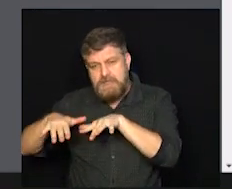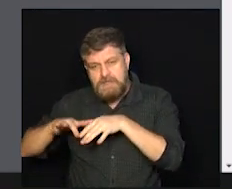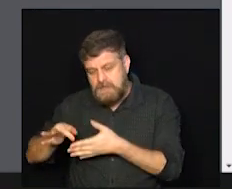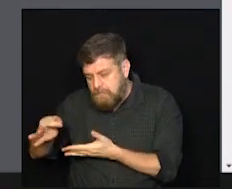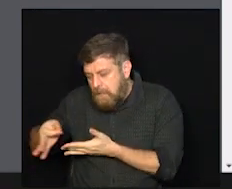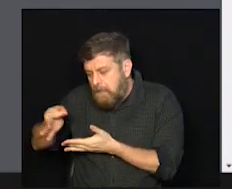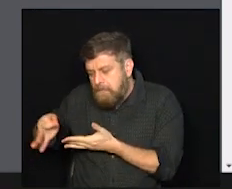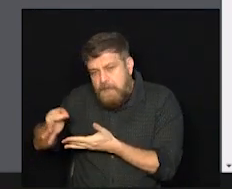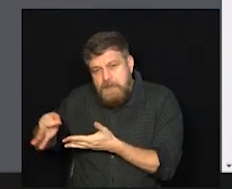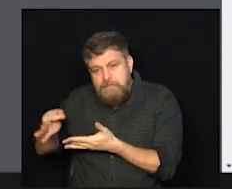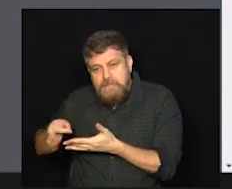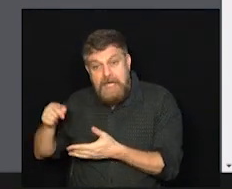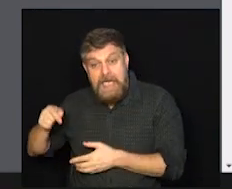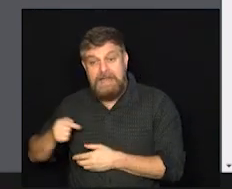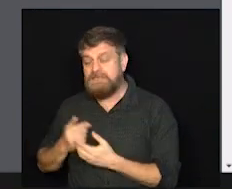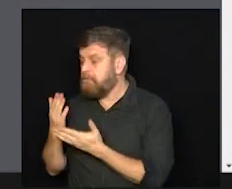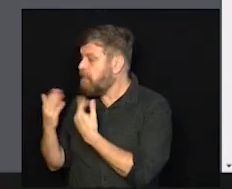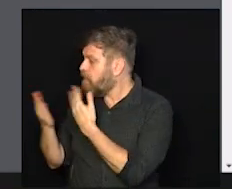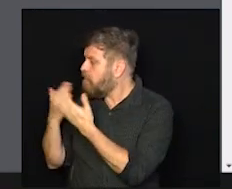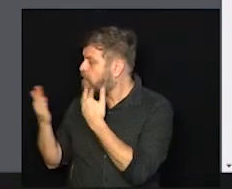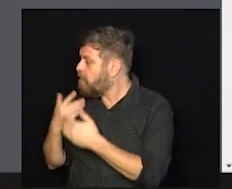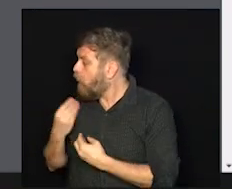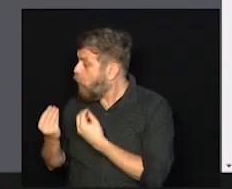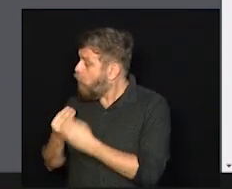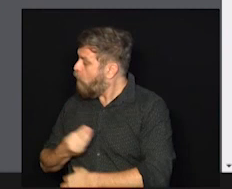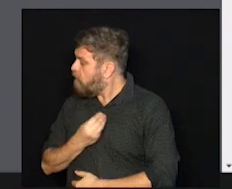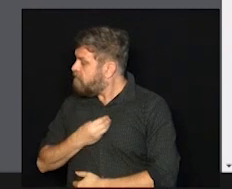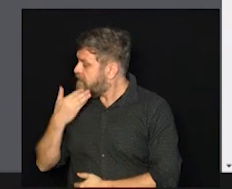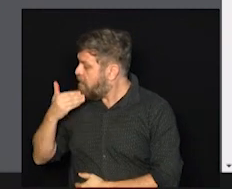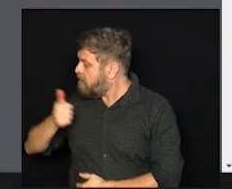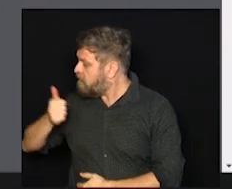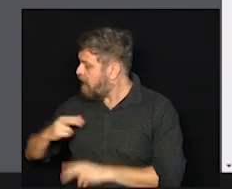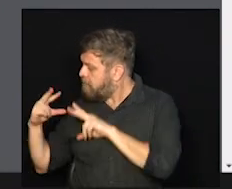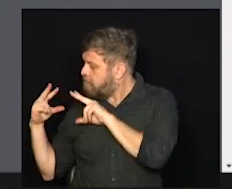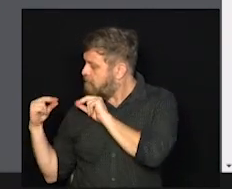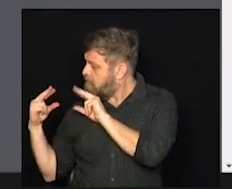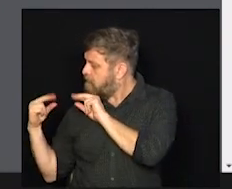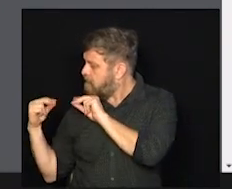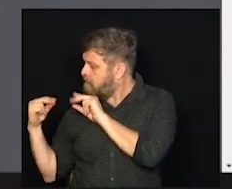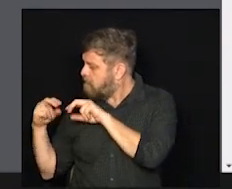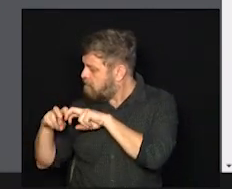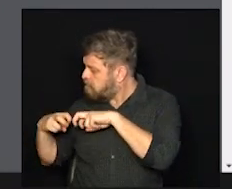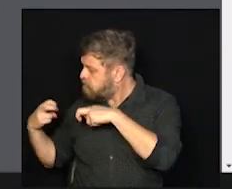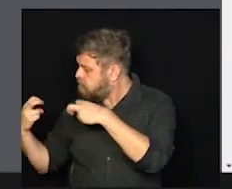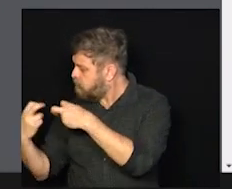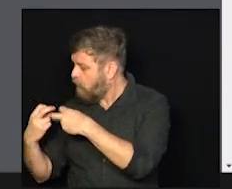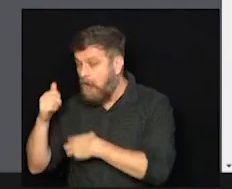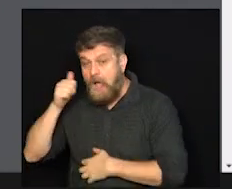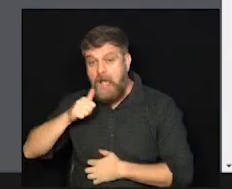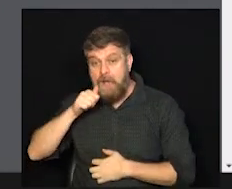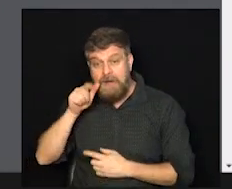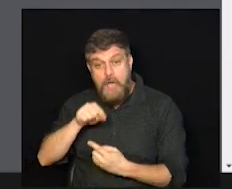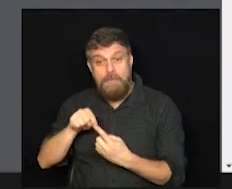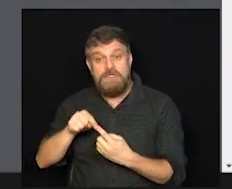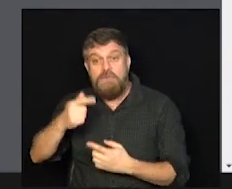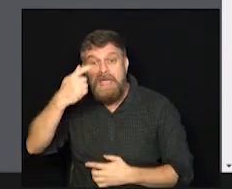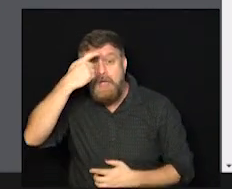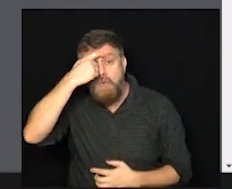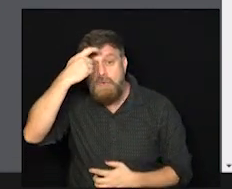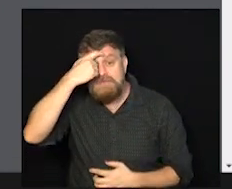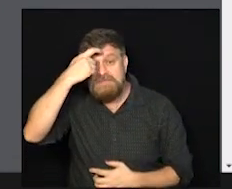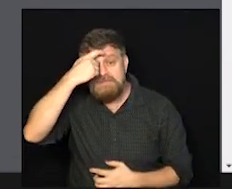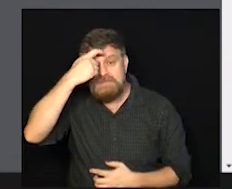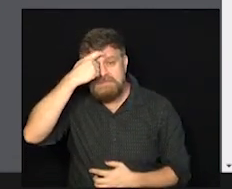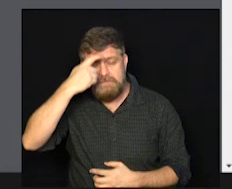políticas, situações da vida, situações de melhoras, e assim faziam um trabalho de conscientização. E é